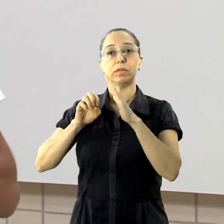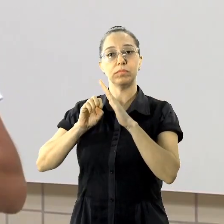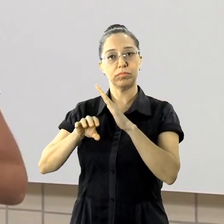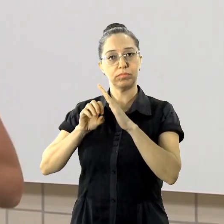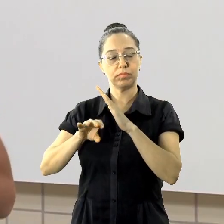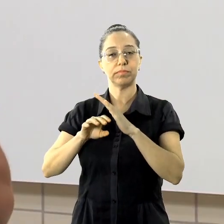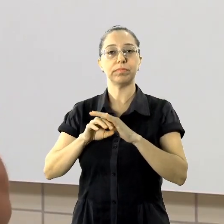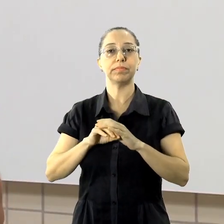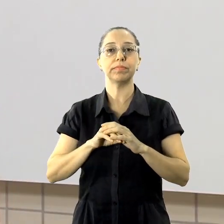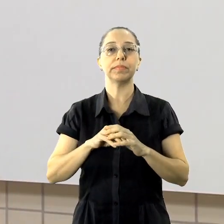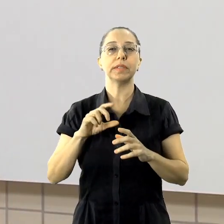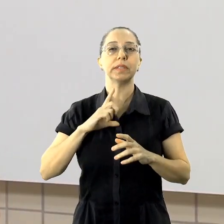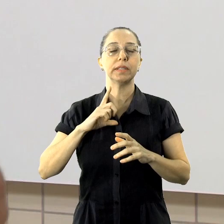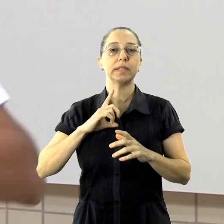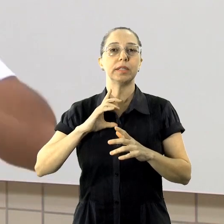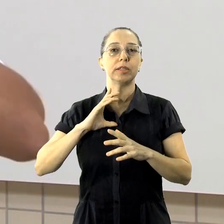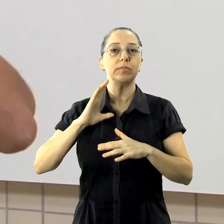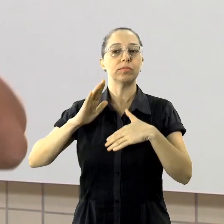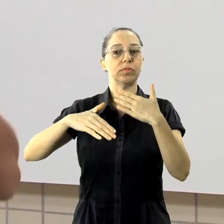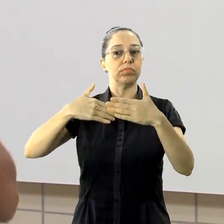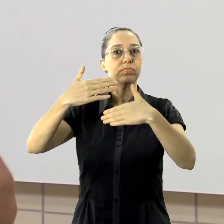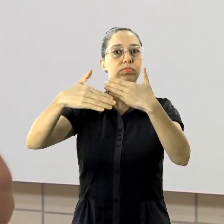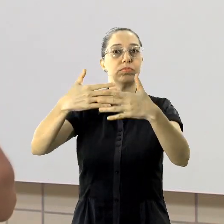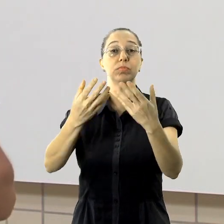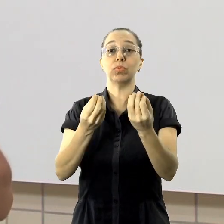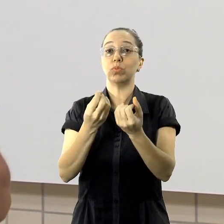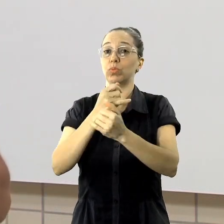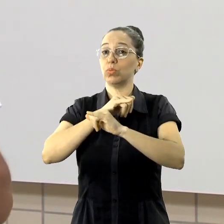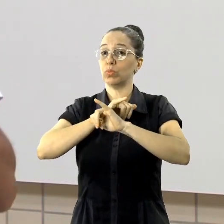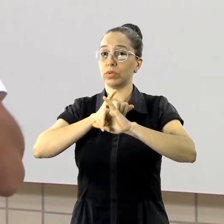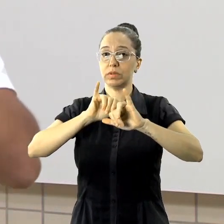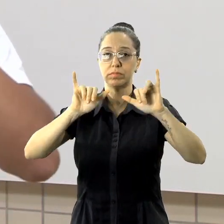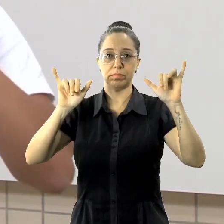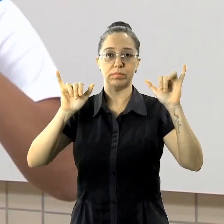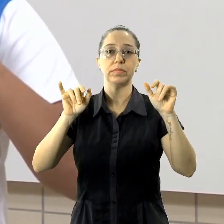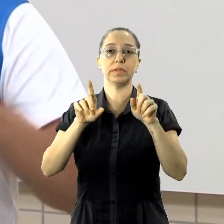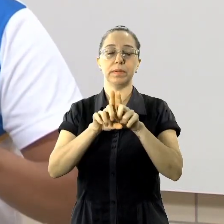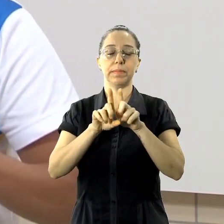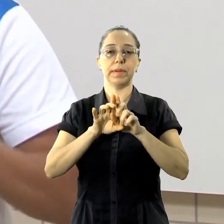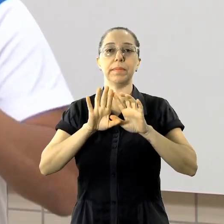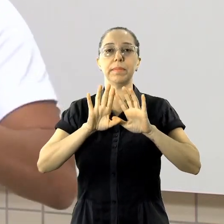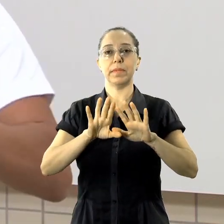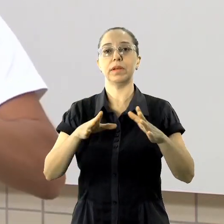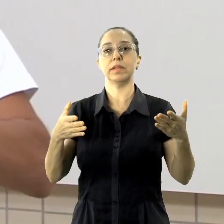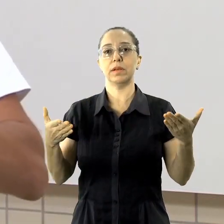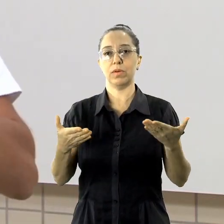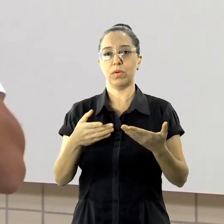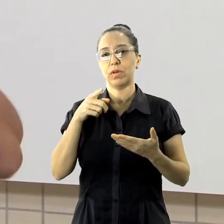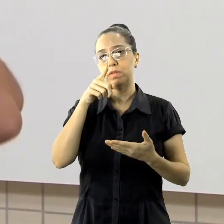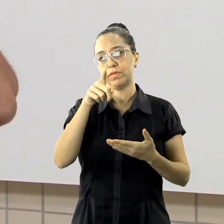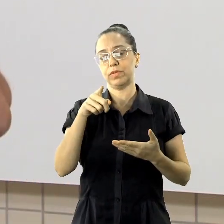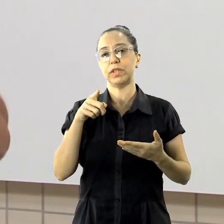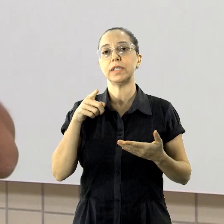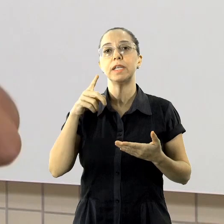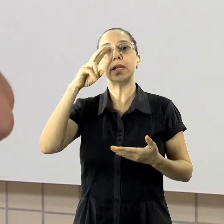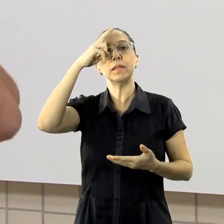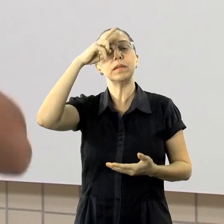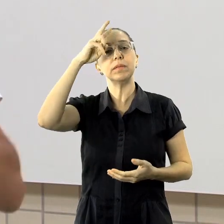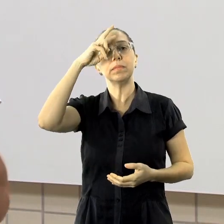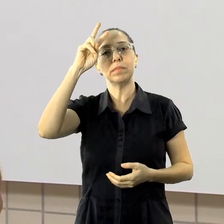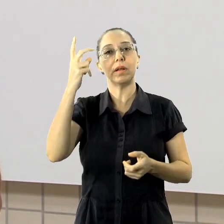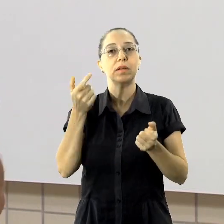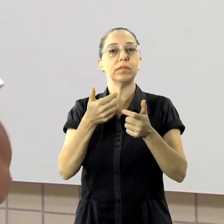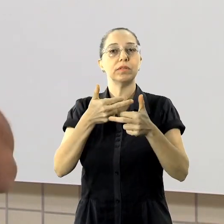vamos ter uma longa jornada pela frente, temos muitas informações para tratar, mas por enquanto eu preciso que vocês lembrem-se de